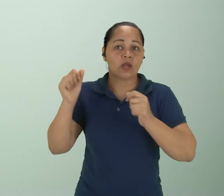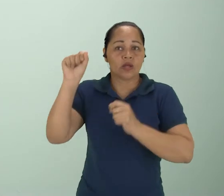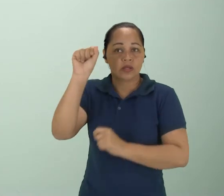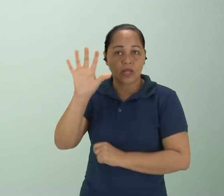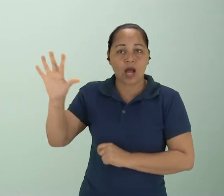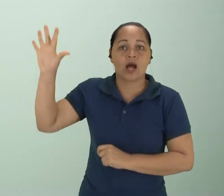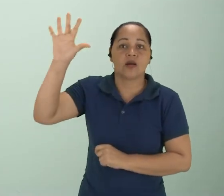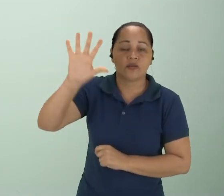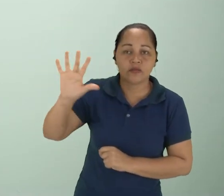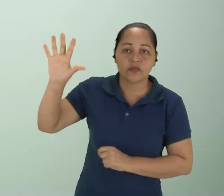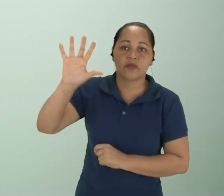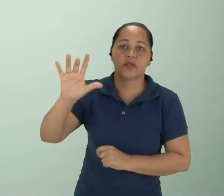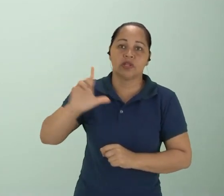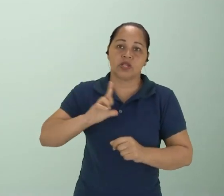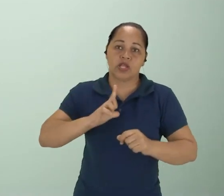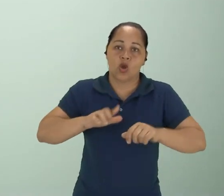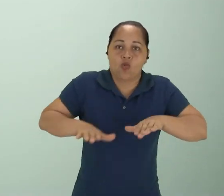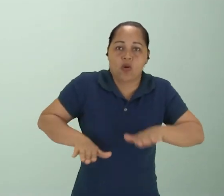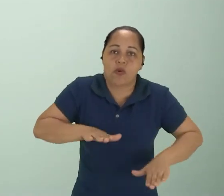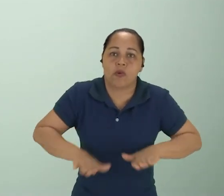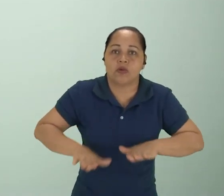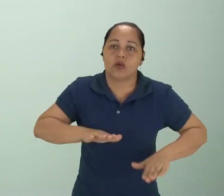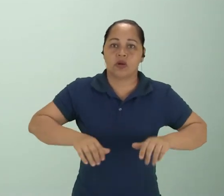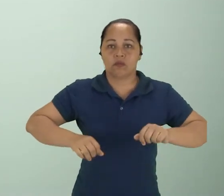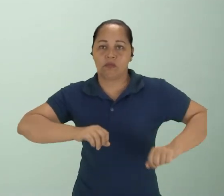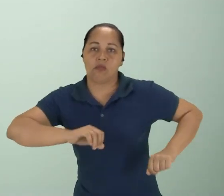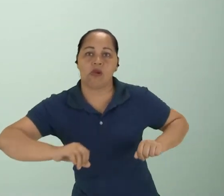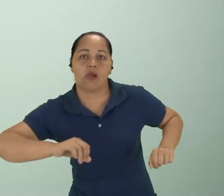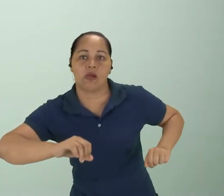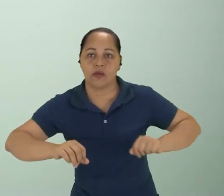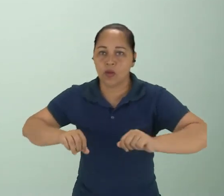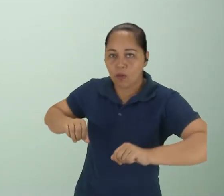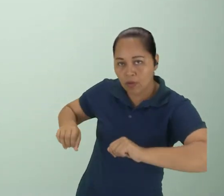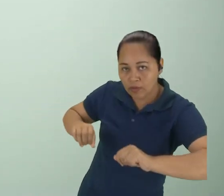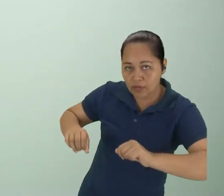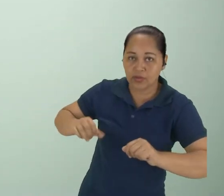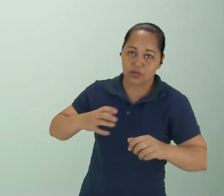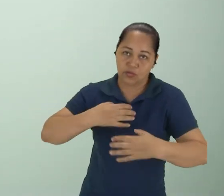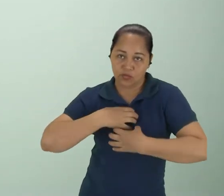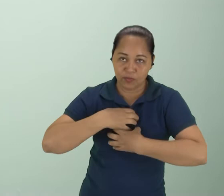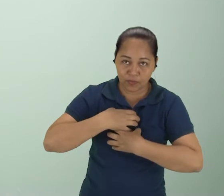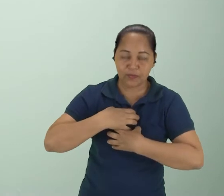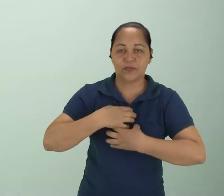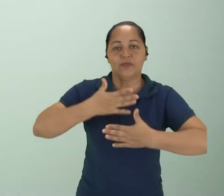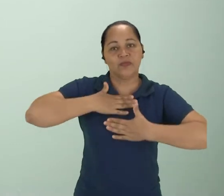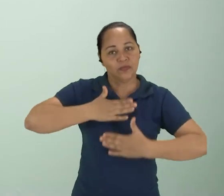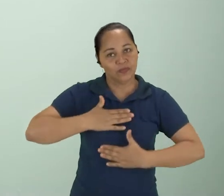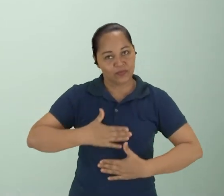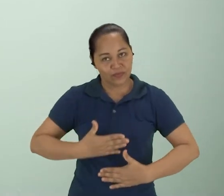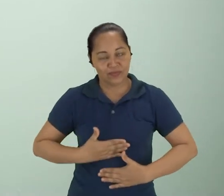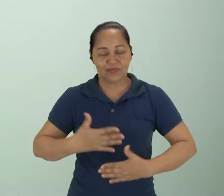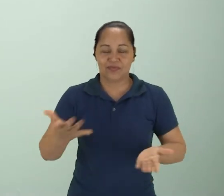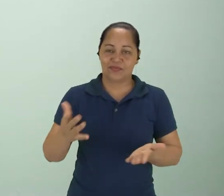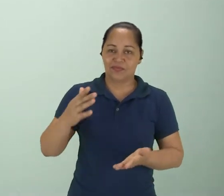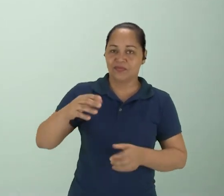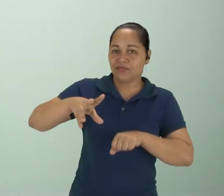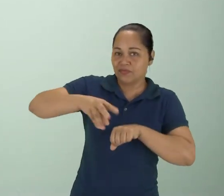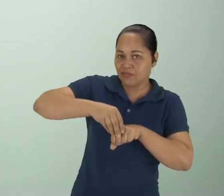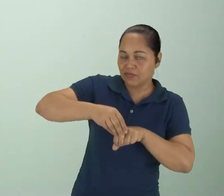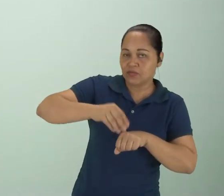africanos, ligadas ao toque no chão, o balanço, os ritmos, né, isso se torna também algo primordial no